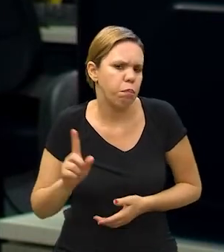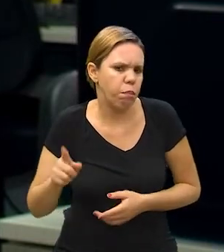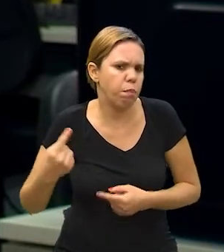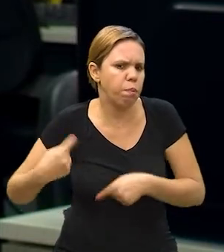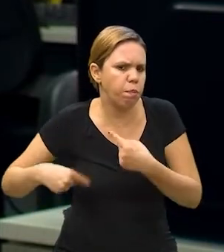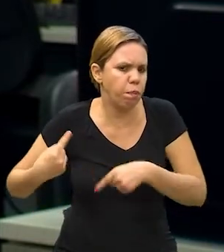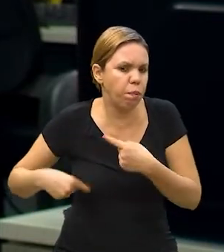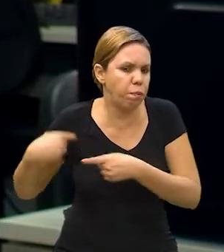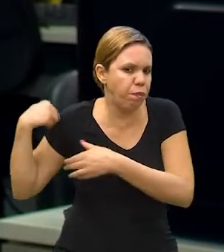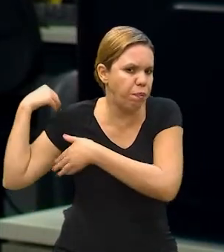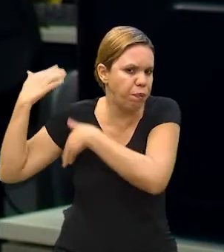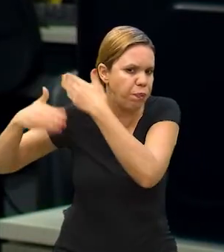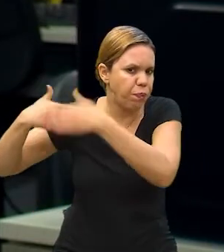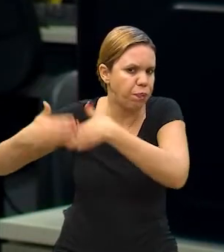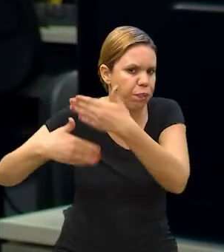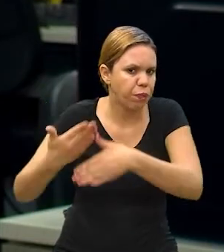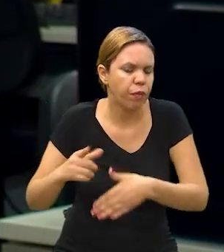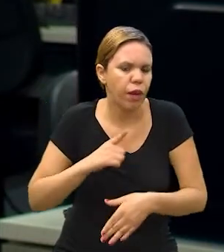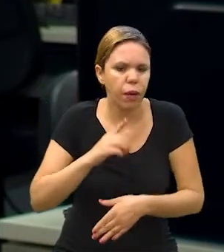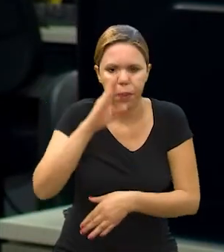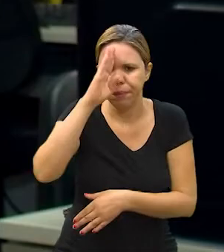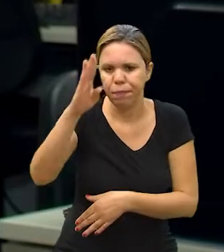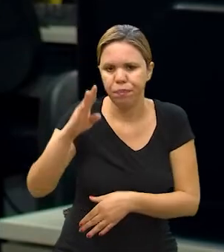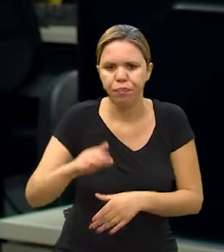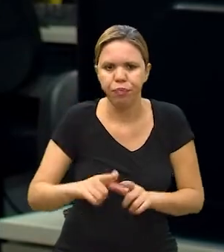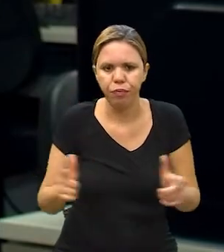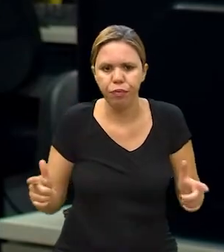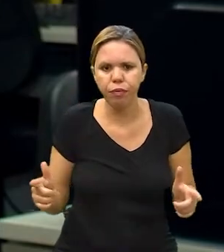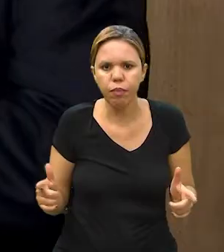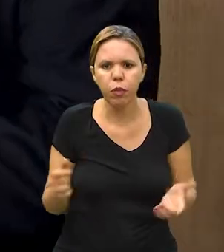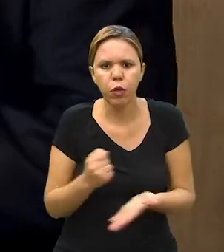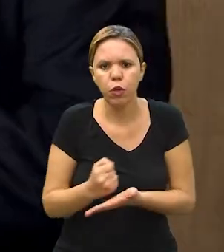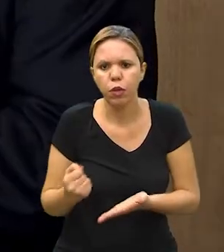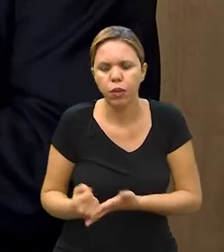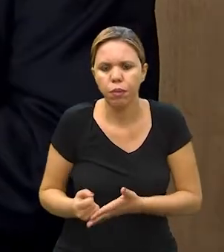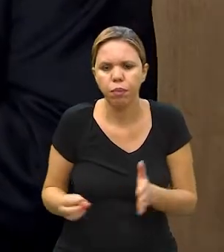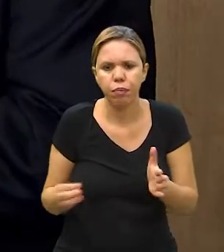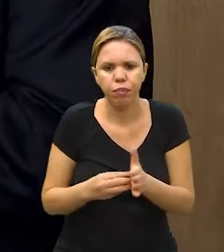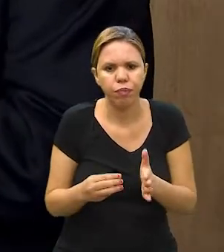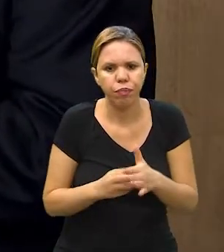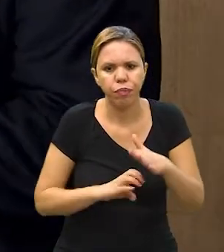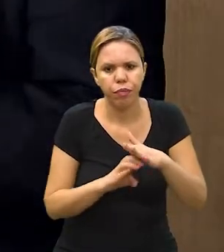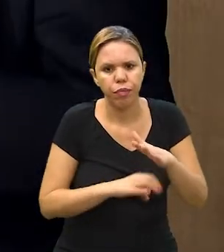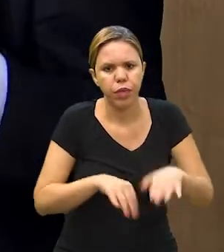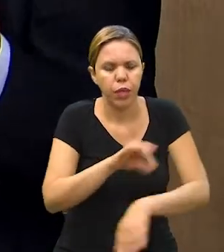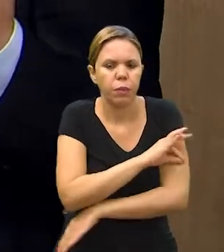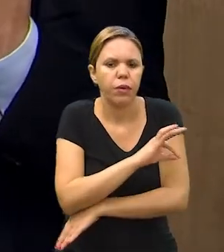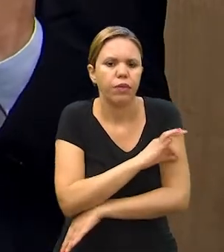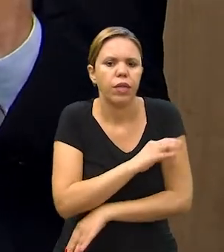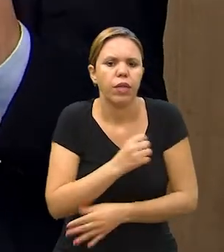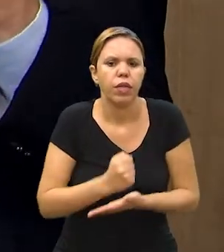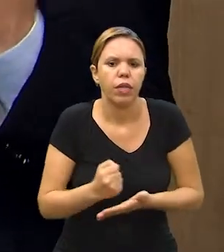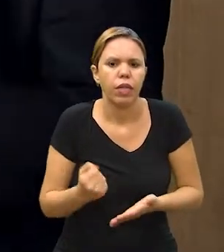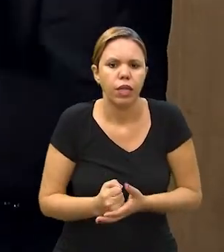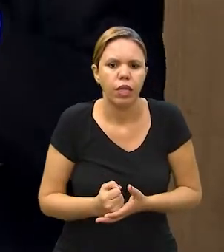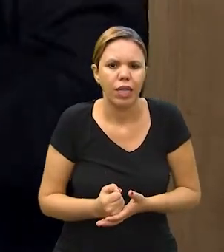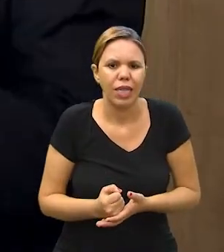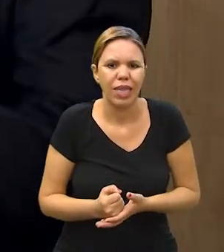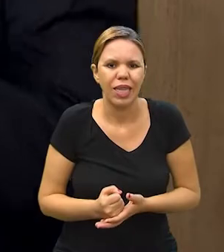que, historicamente, tem sido os principais, os maiores contratos de terceirização da prefeitura. Nós estamos falando de contratos da ordem